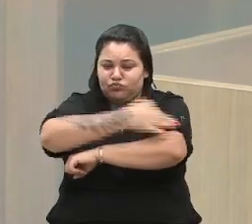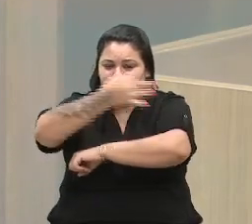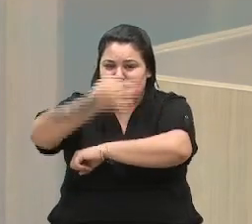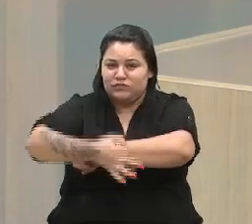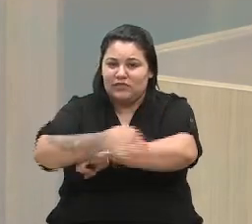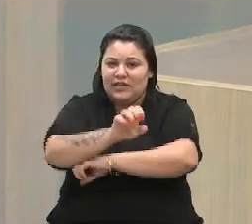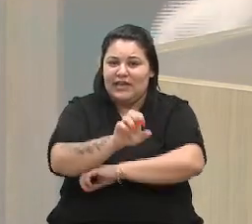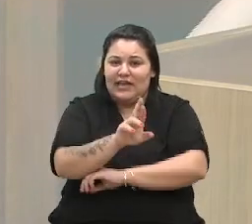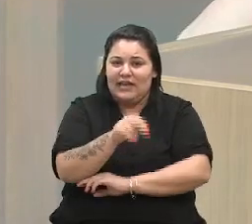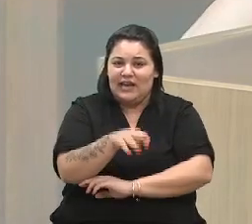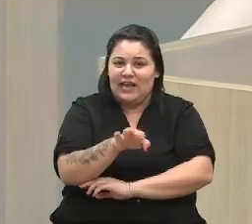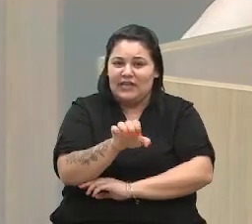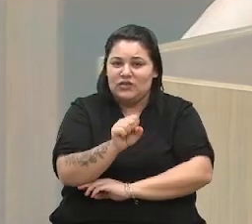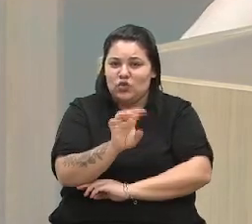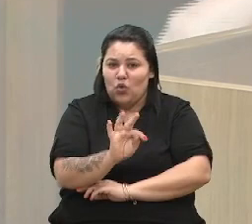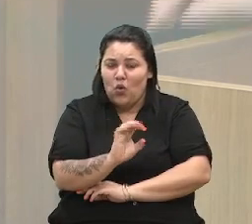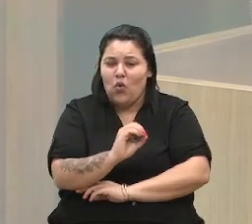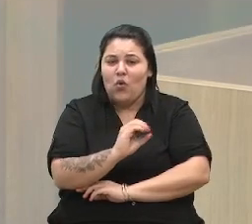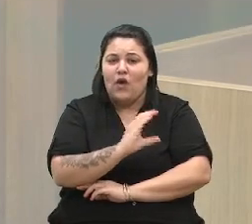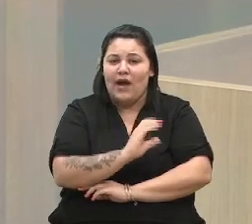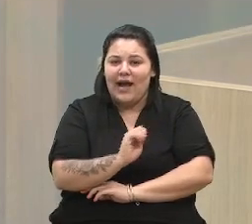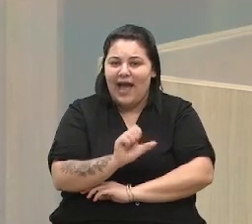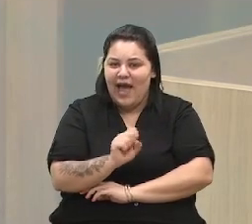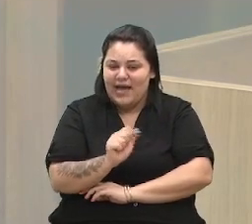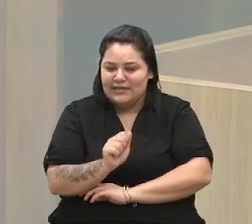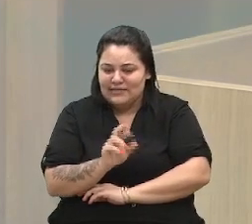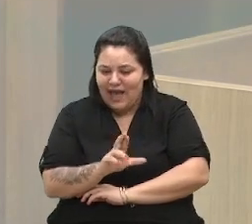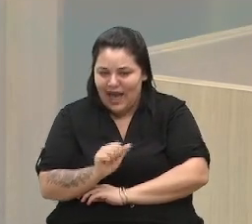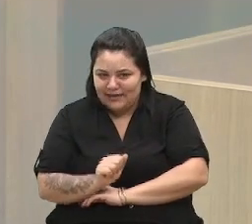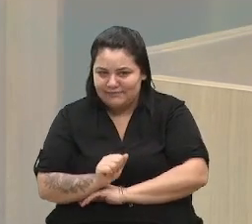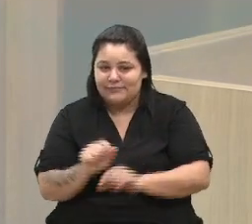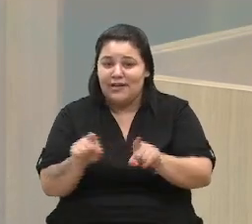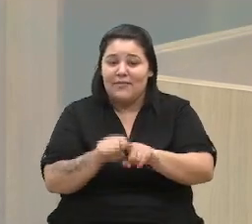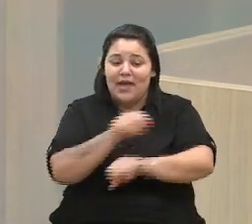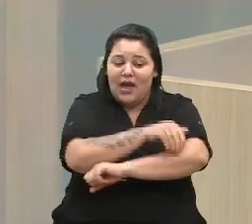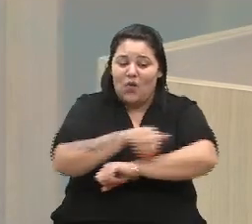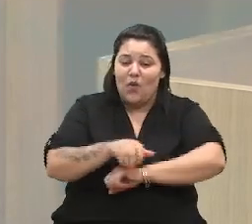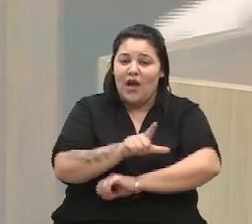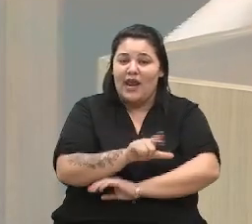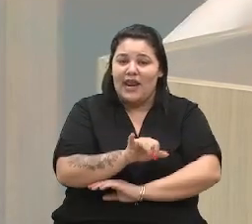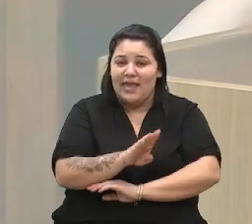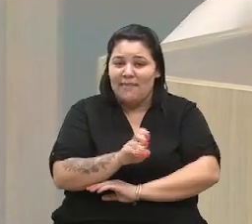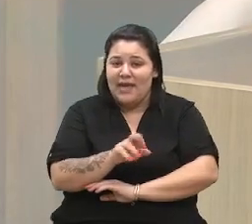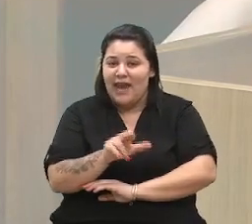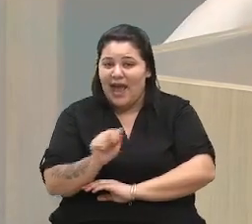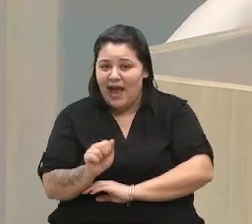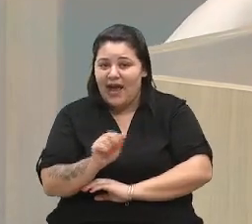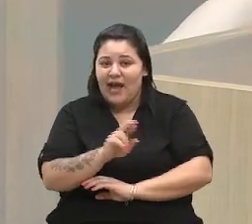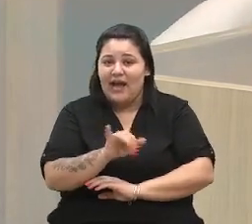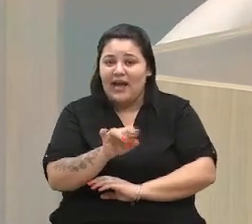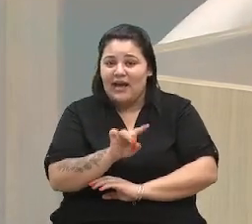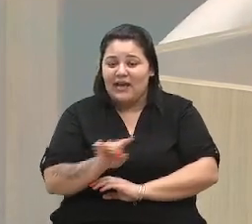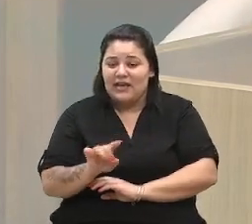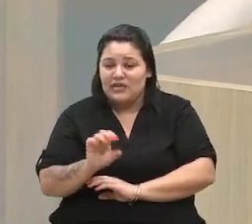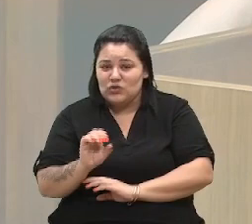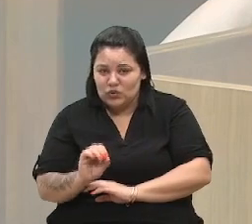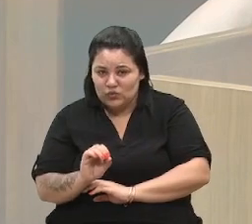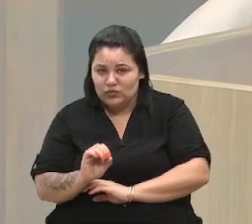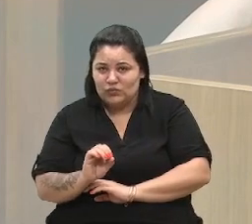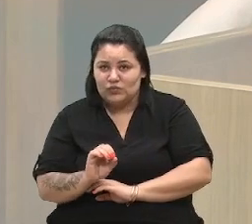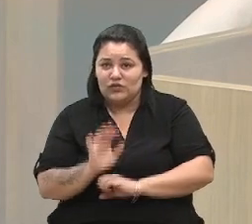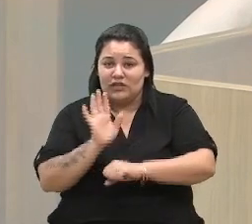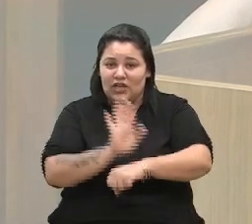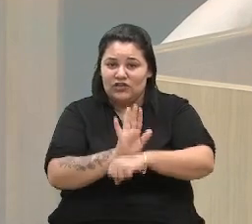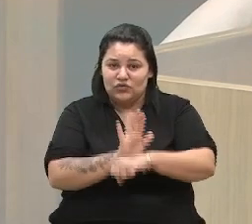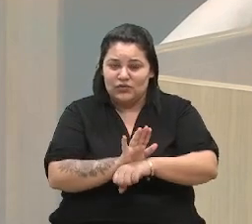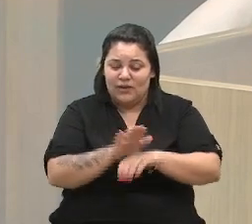Ernesto Casar. A Libera Risso, que tira todo o movimento da Júlio Calegari, que é